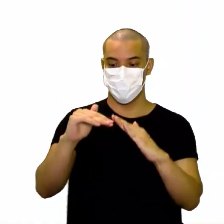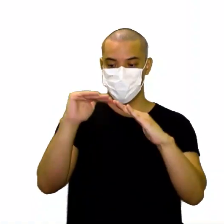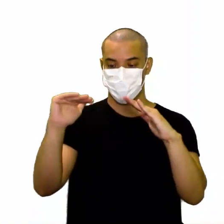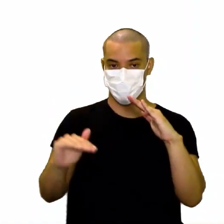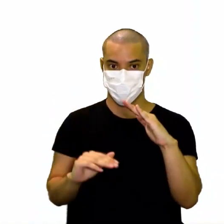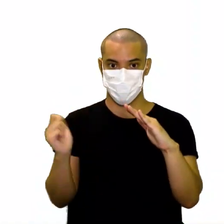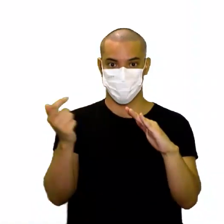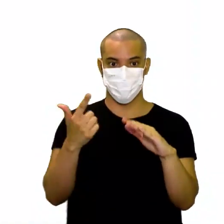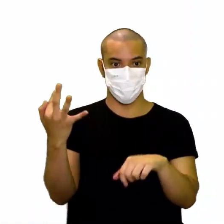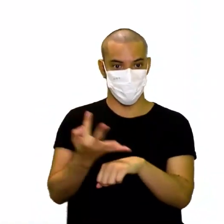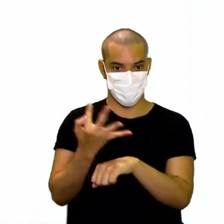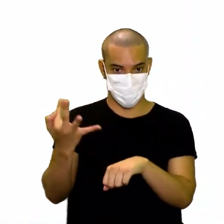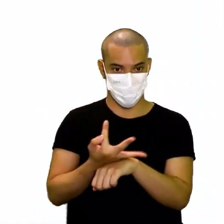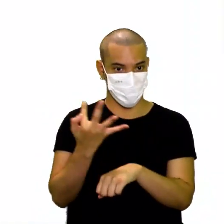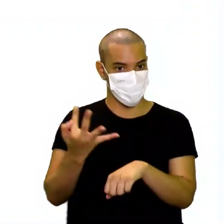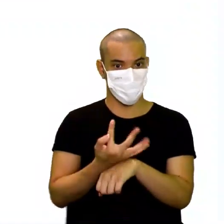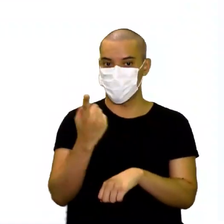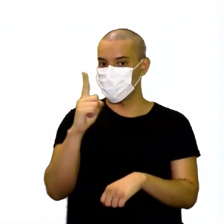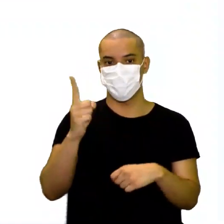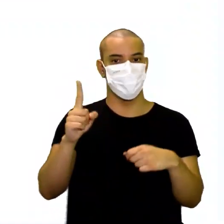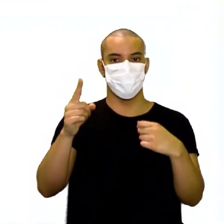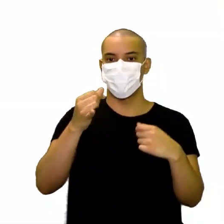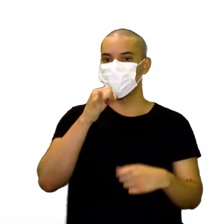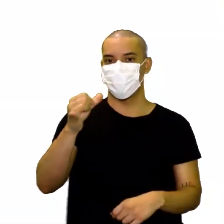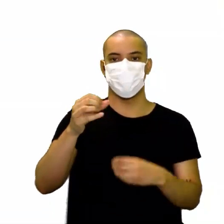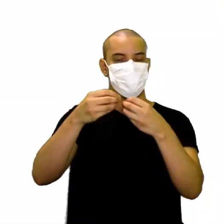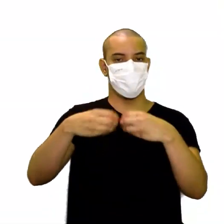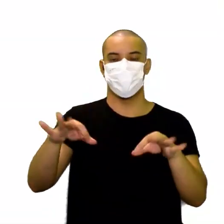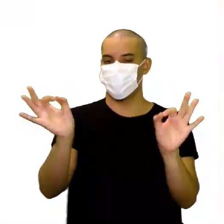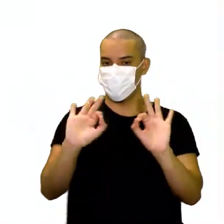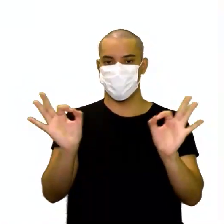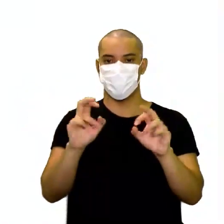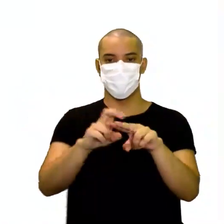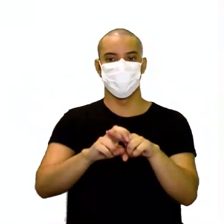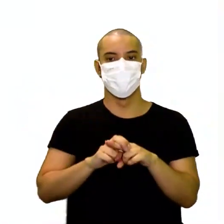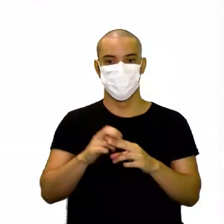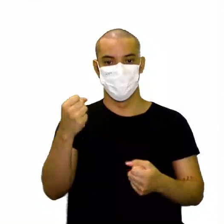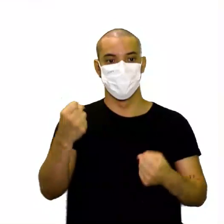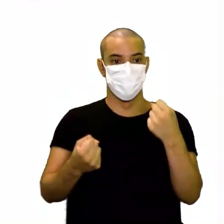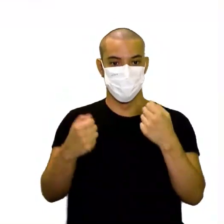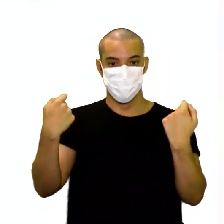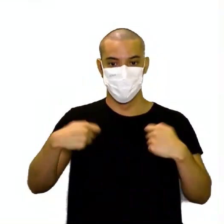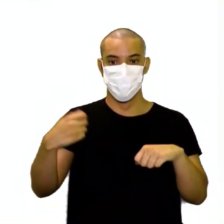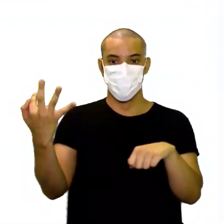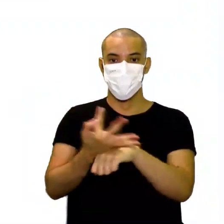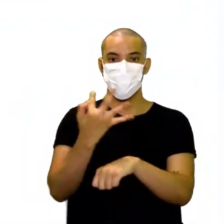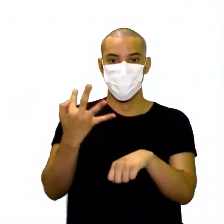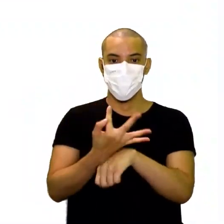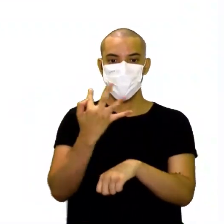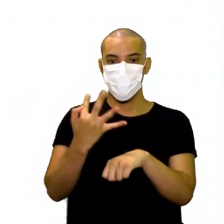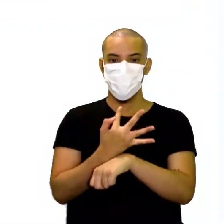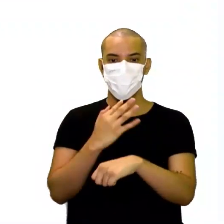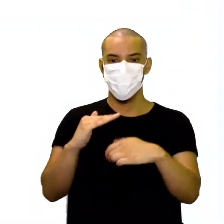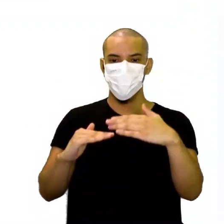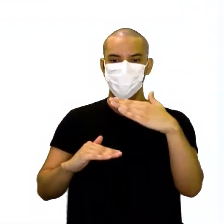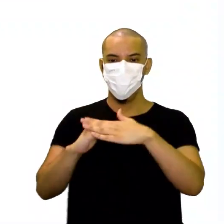que aqui ele pode suportar, ele não vai queimar. Portanto, o fusível do carro deve suportar uma corrente de, no